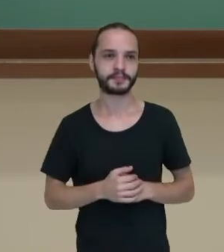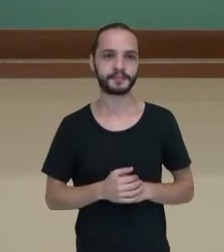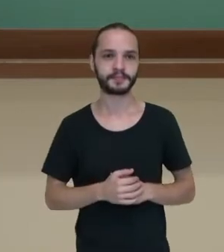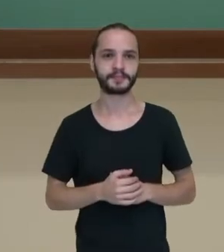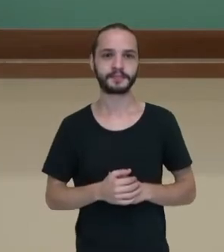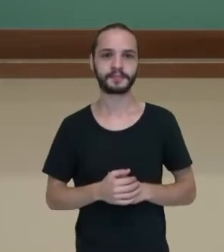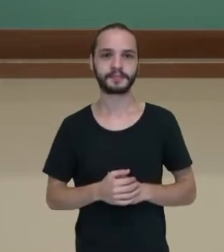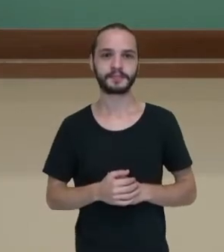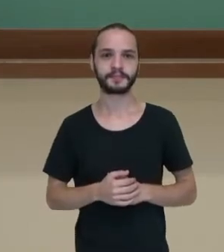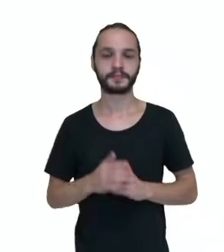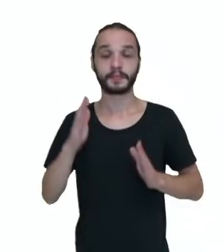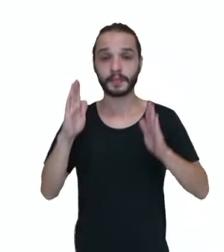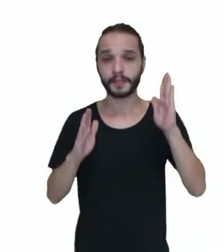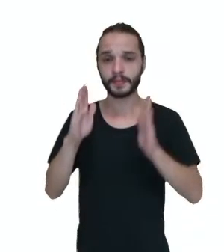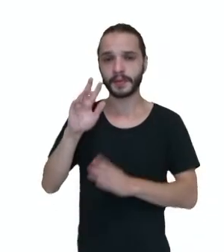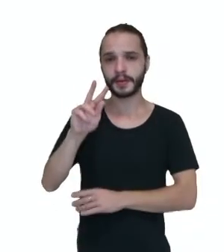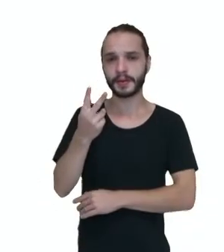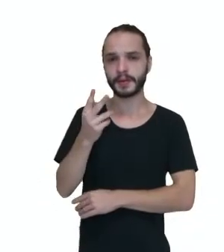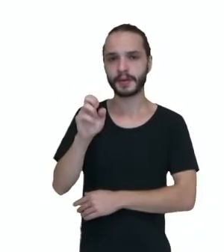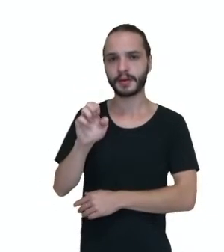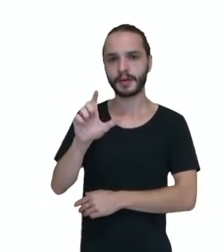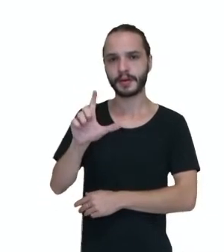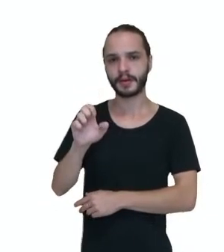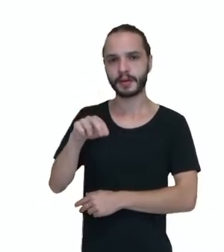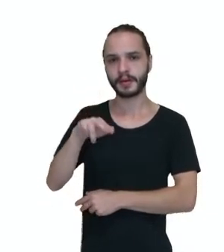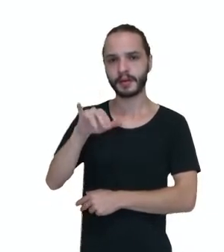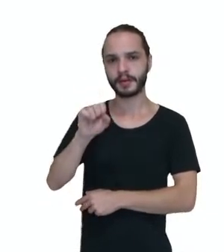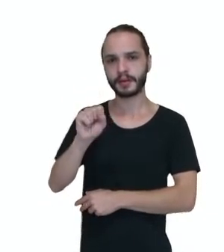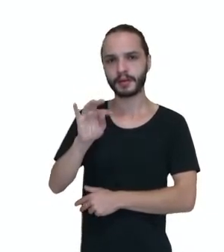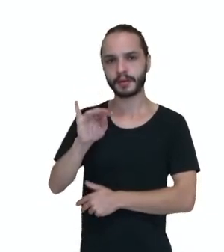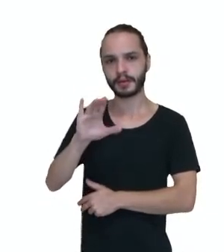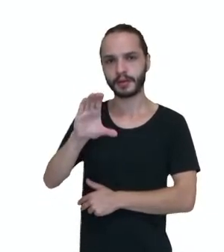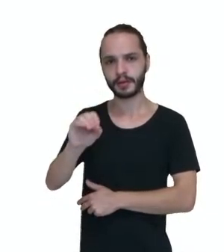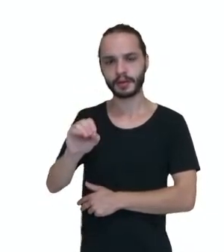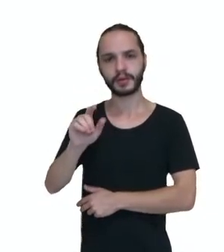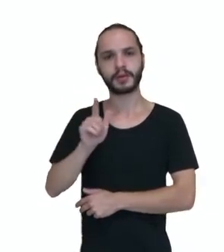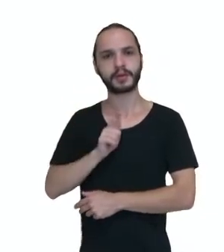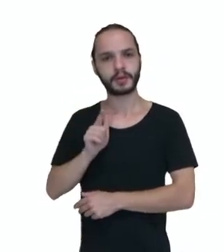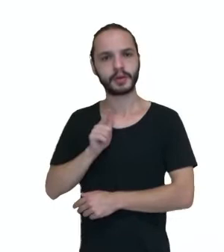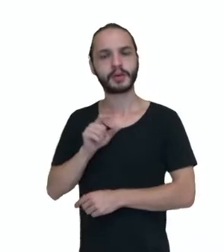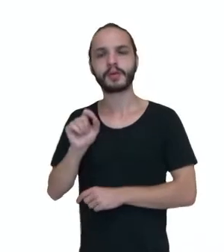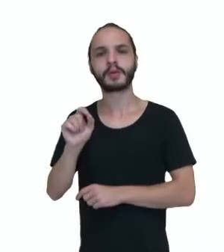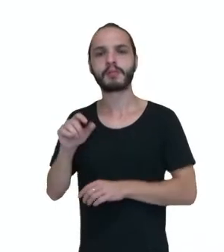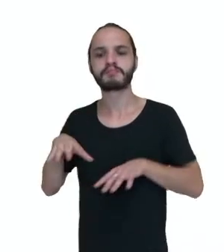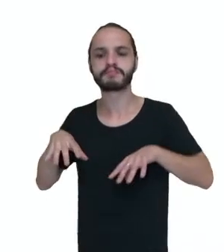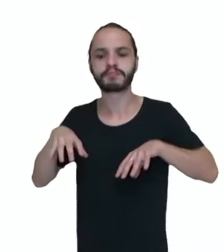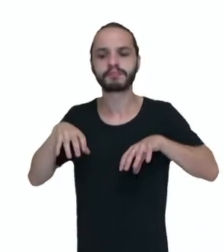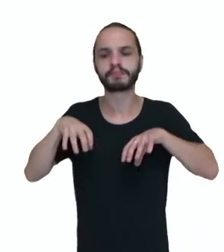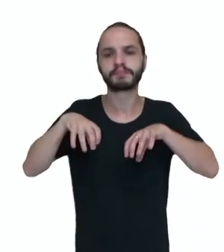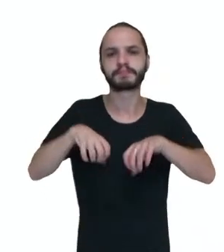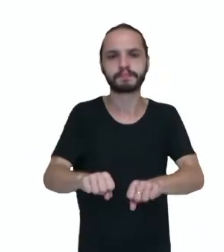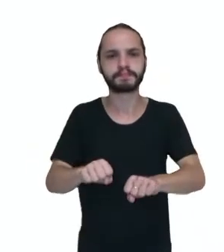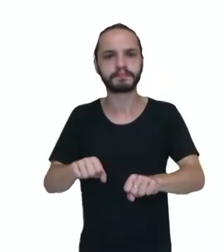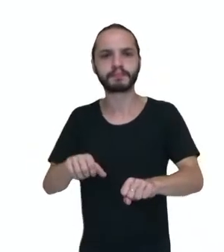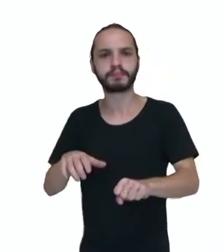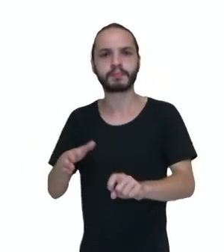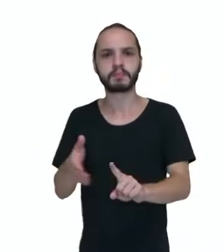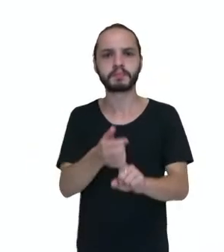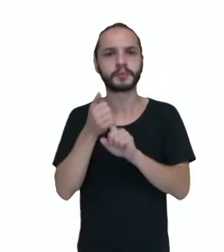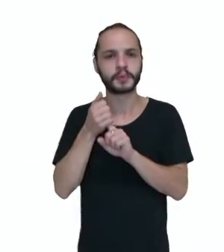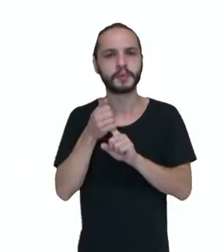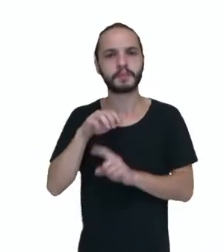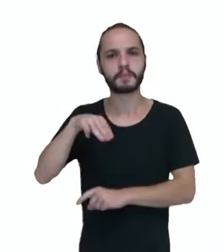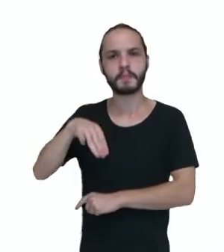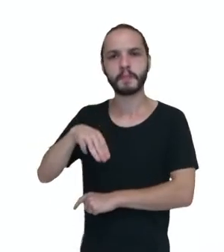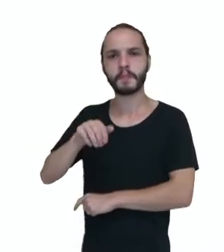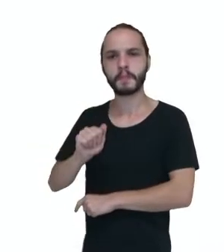O período helenístico, marcado pela invasão e domínio macedônico. A gente está falando do rei Felipe II e o seu